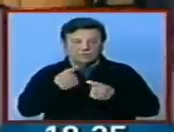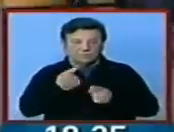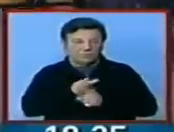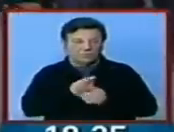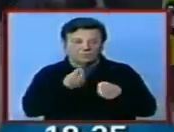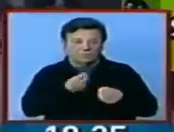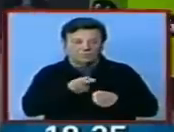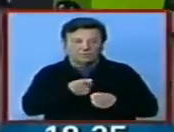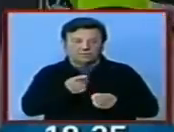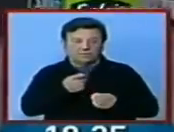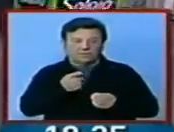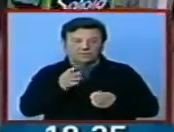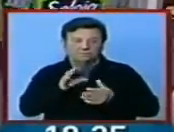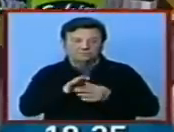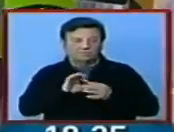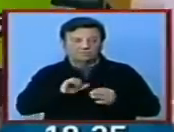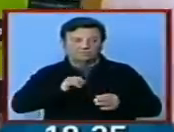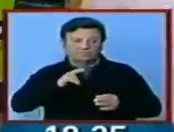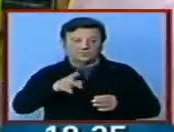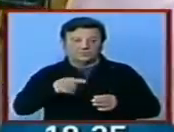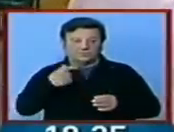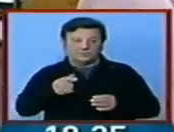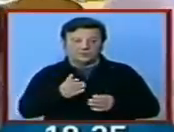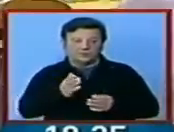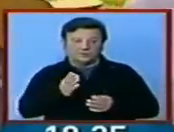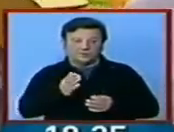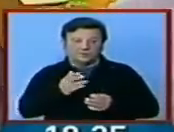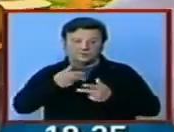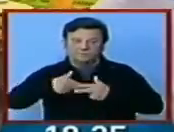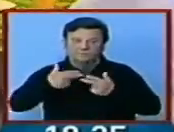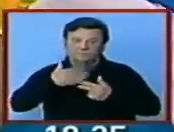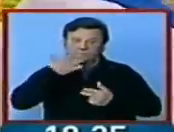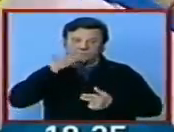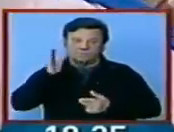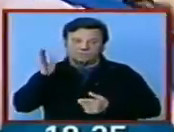também típico português que está a passar fronteiras, muito conhecido.